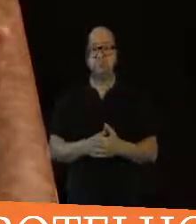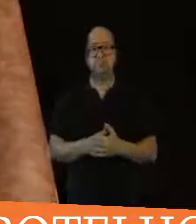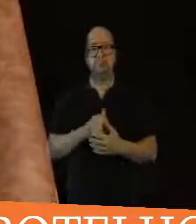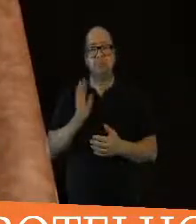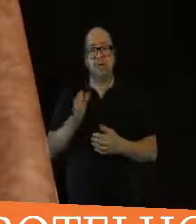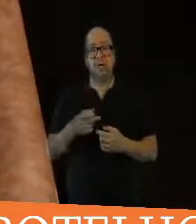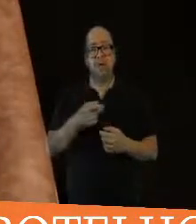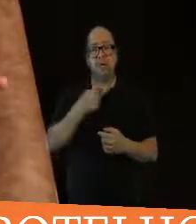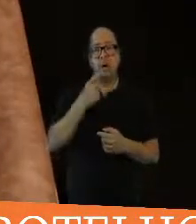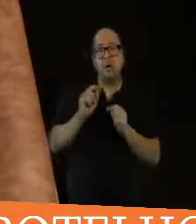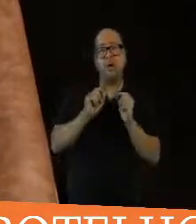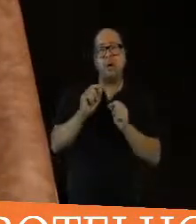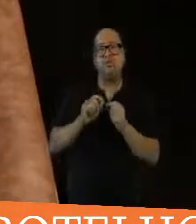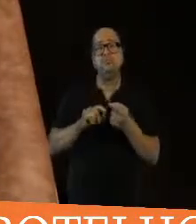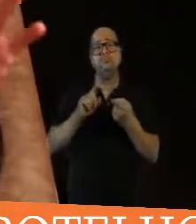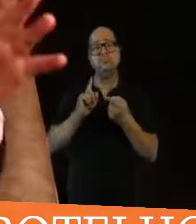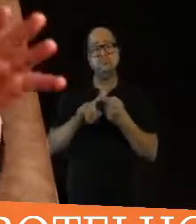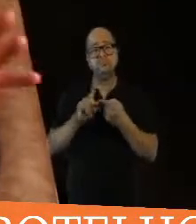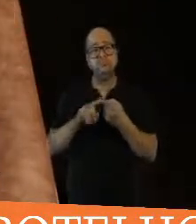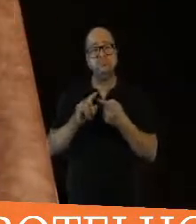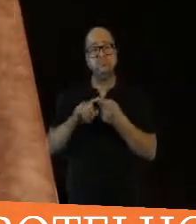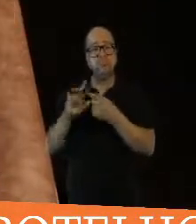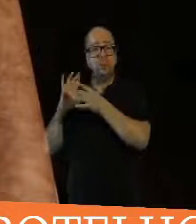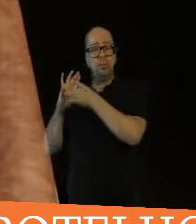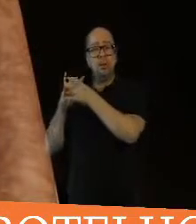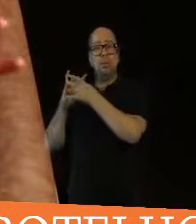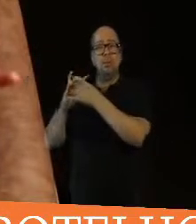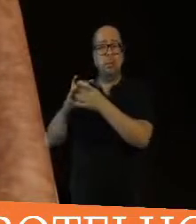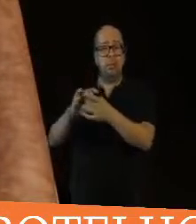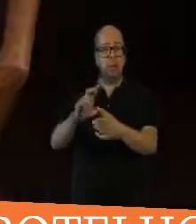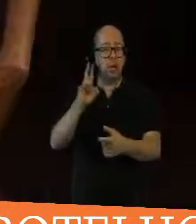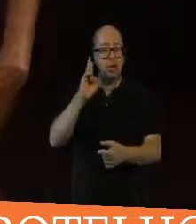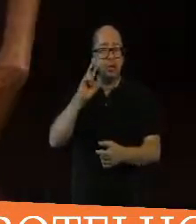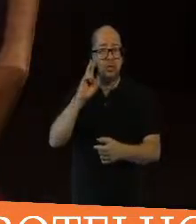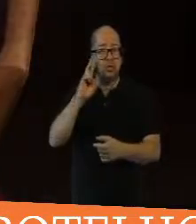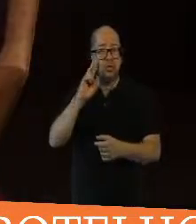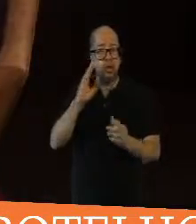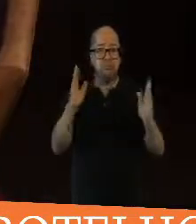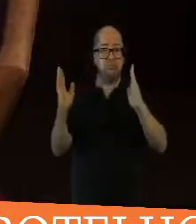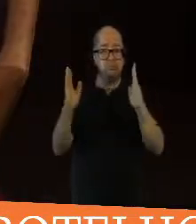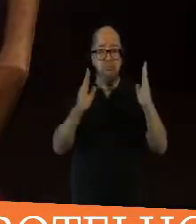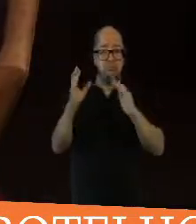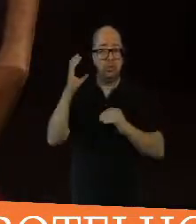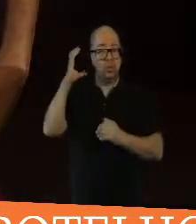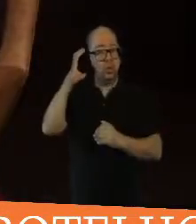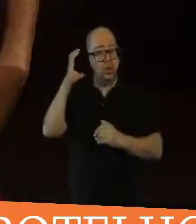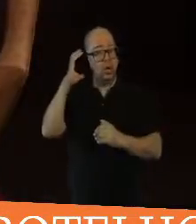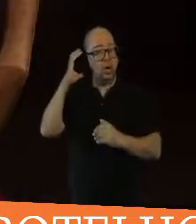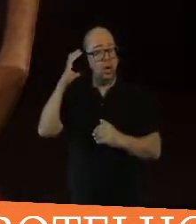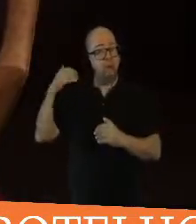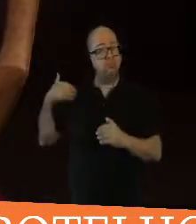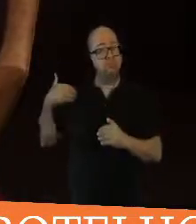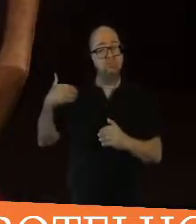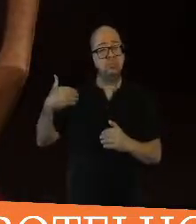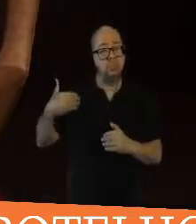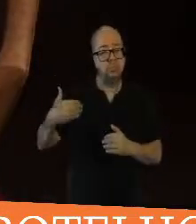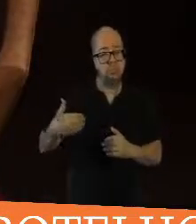falou, então, a Roberta fez uma grande contextualização a respeito da Era de Ouro do Rádio, né, nos situou mais ou menos no espaço aí.